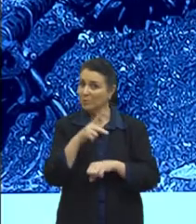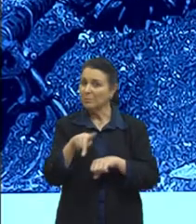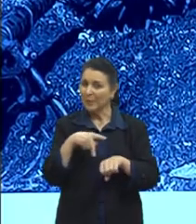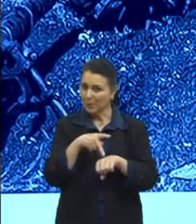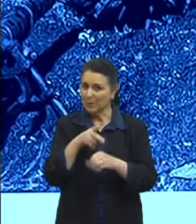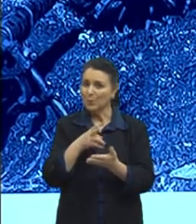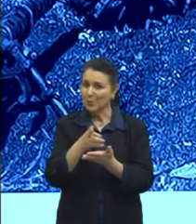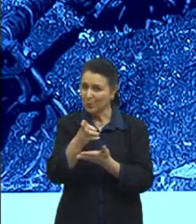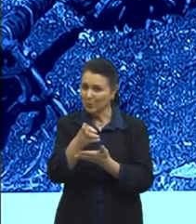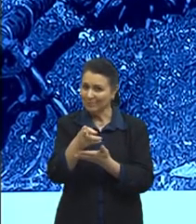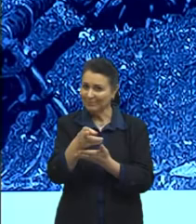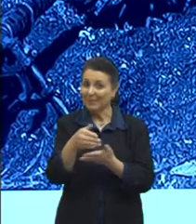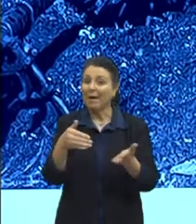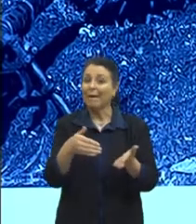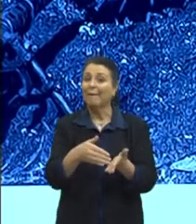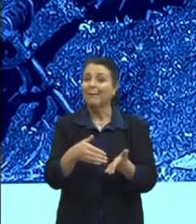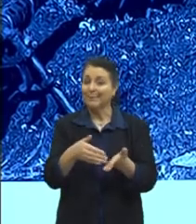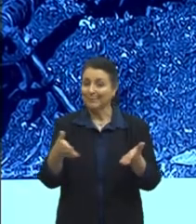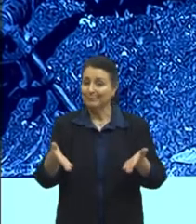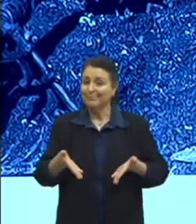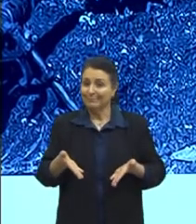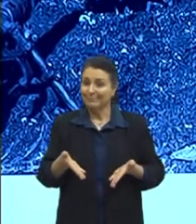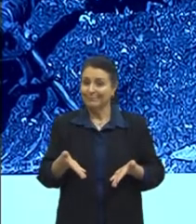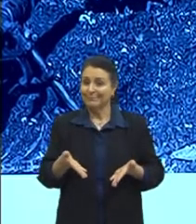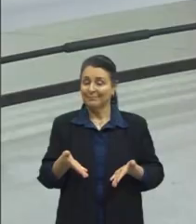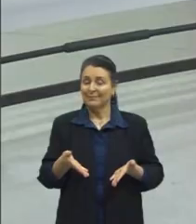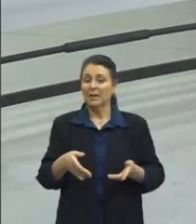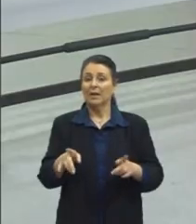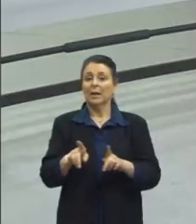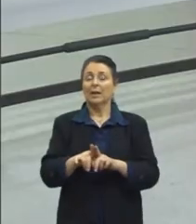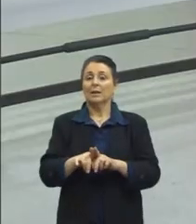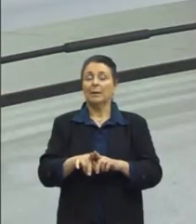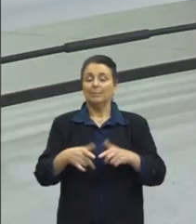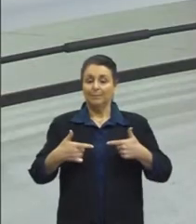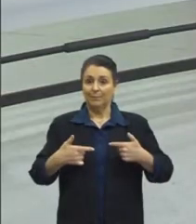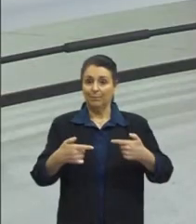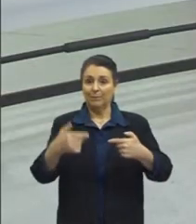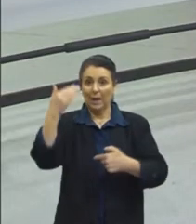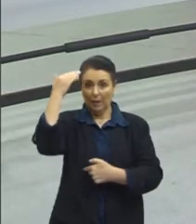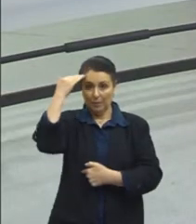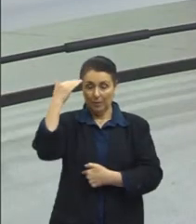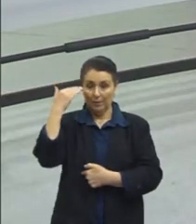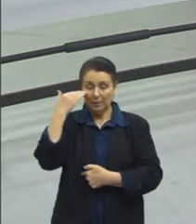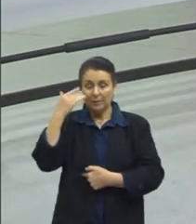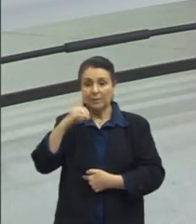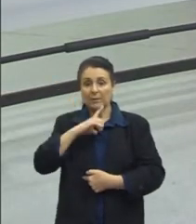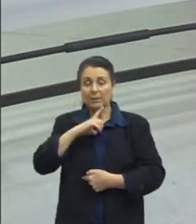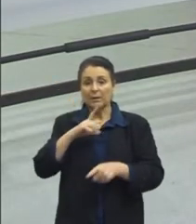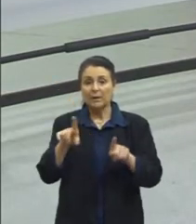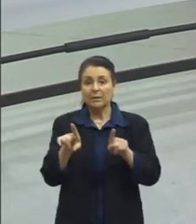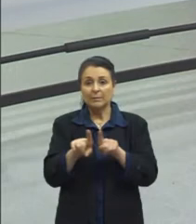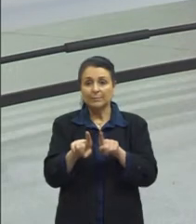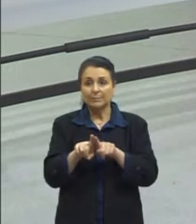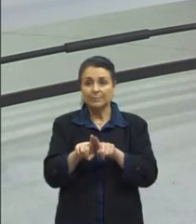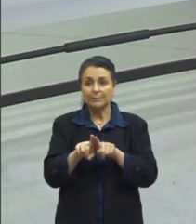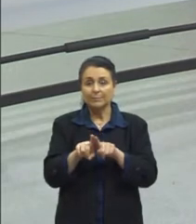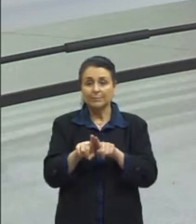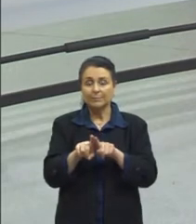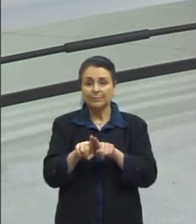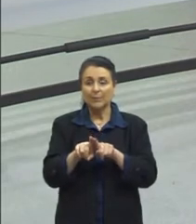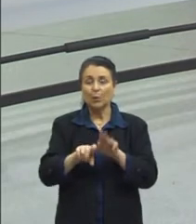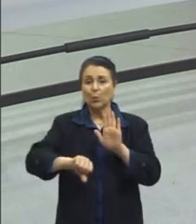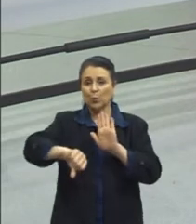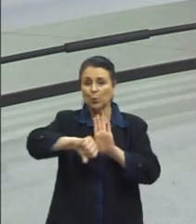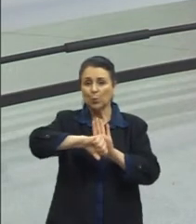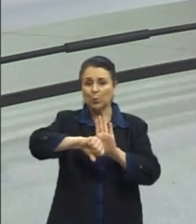até hoje além da guerra da Coreia a gente tem aí a